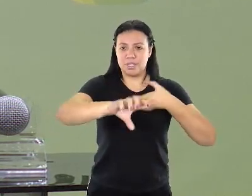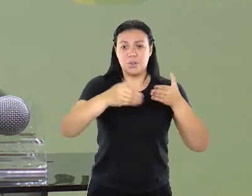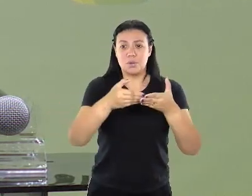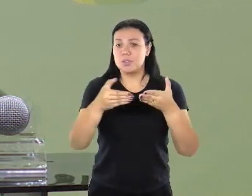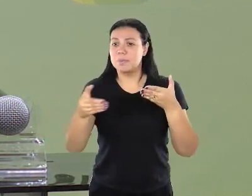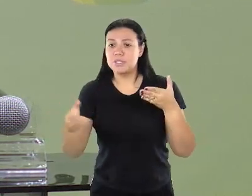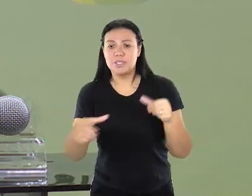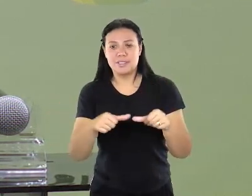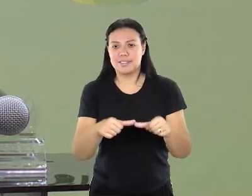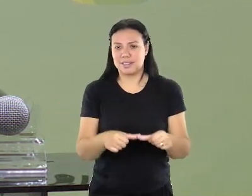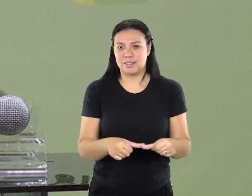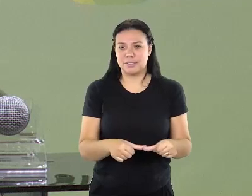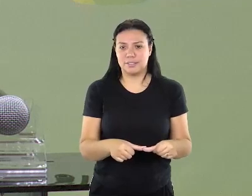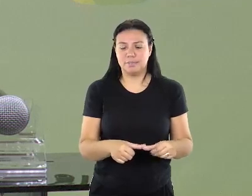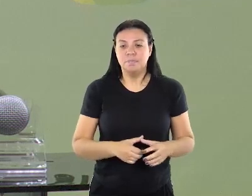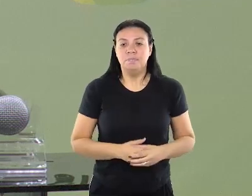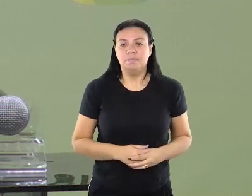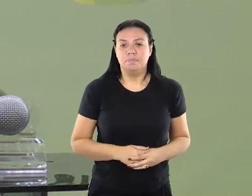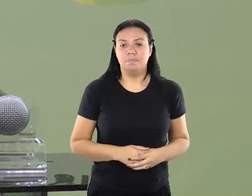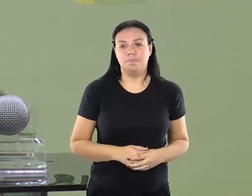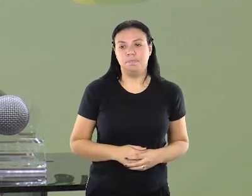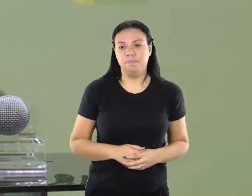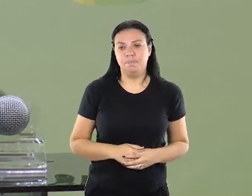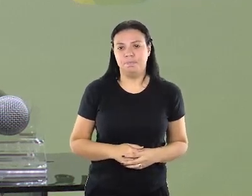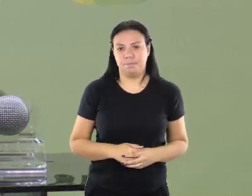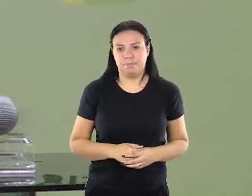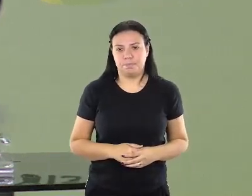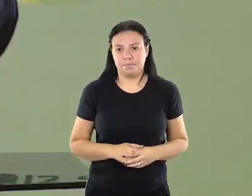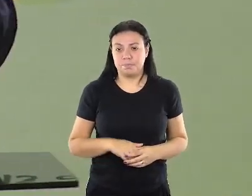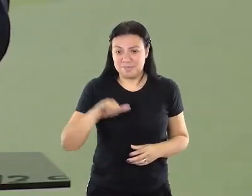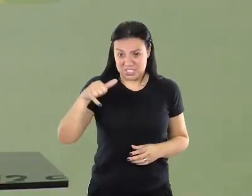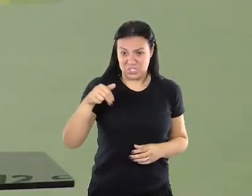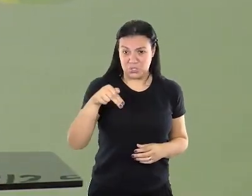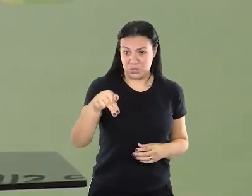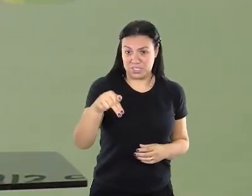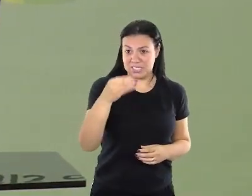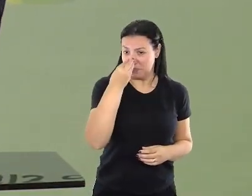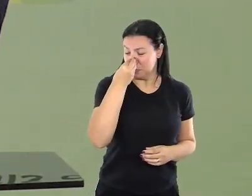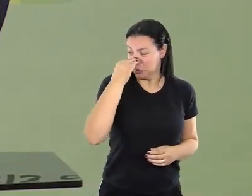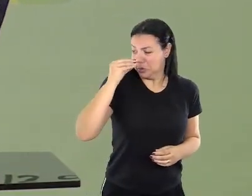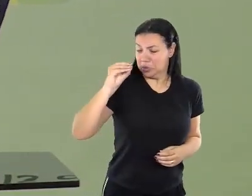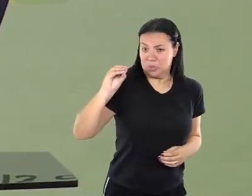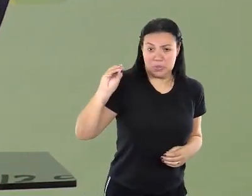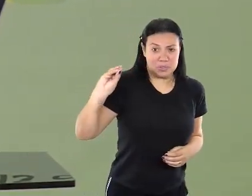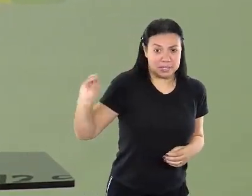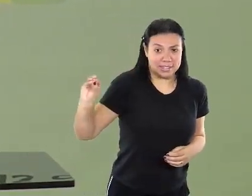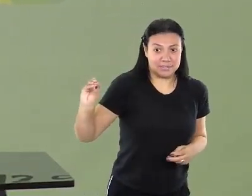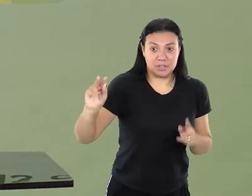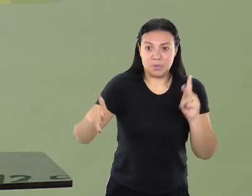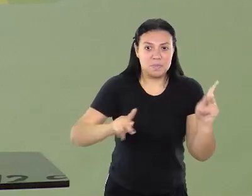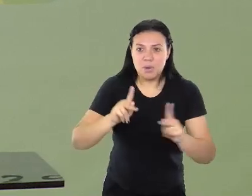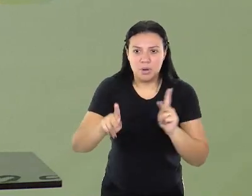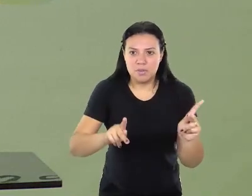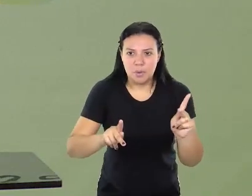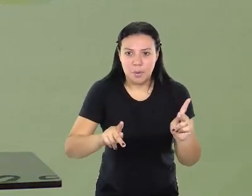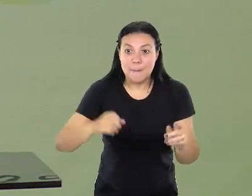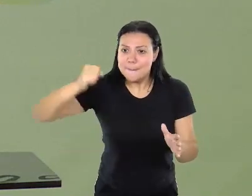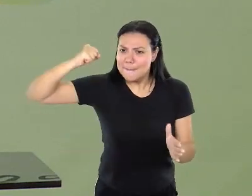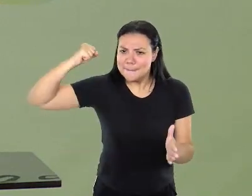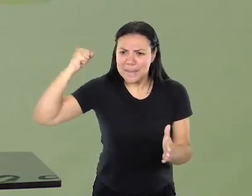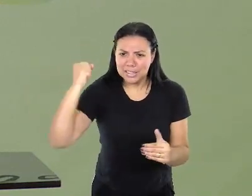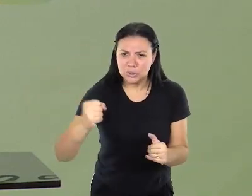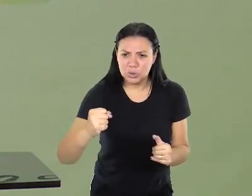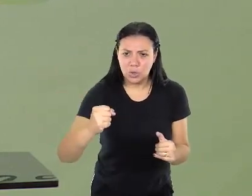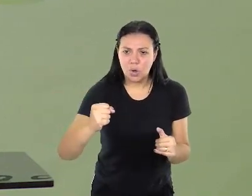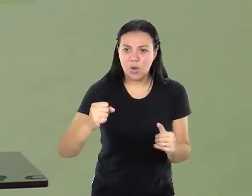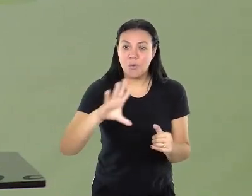aqui a ideologia dele, a xenofobia dele contra os ninivitas, matou o amor